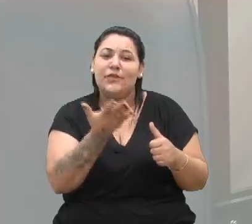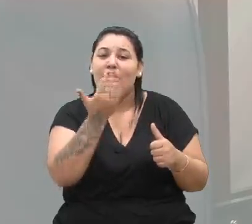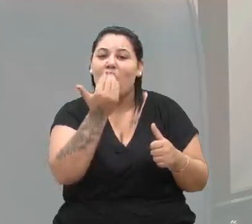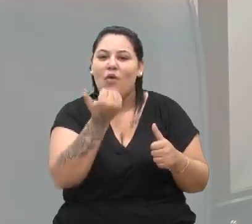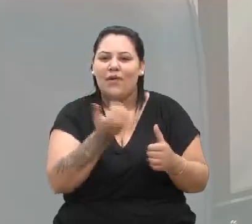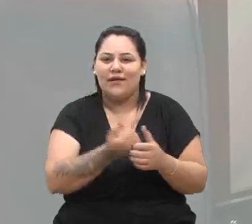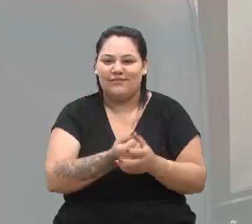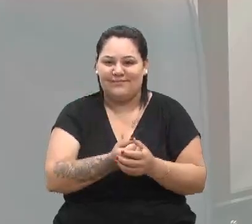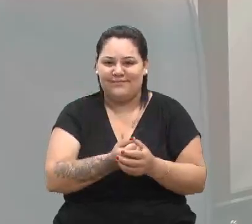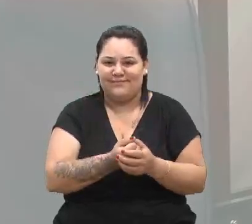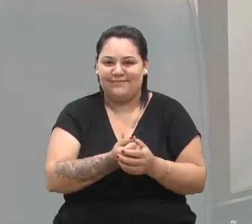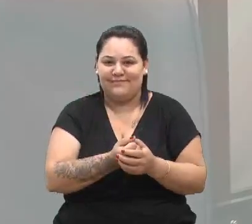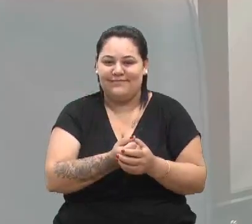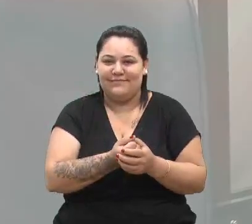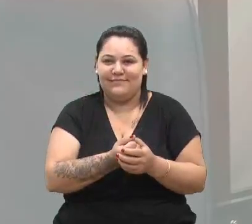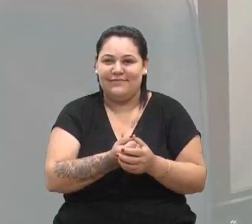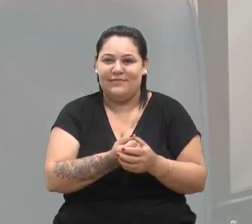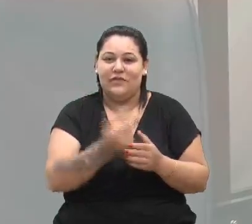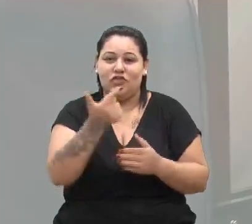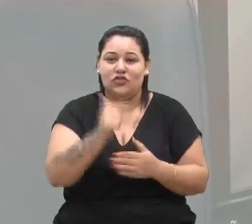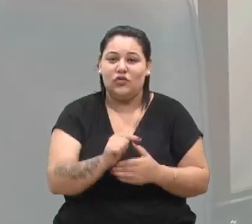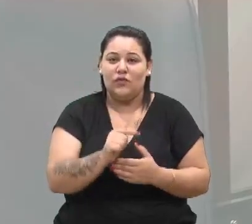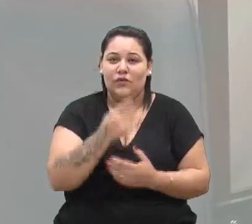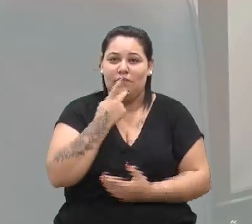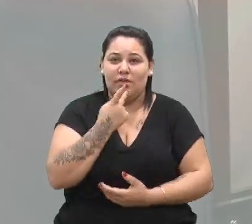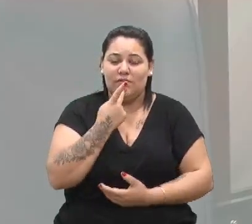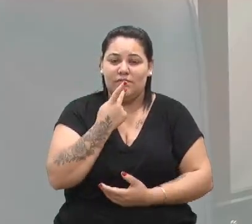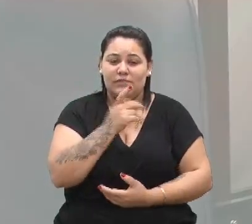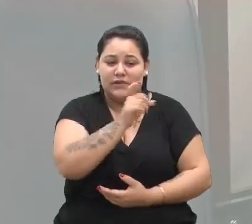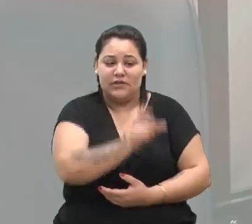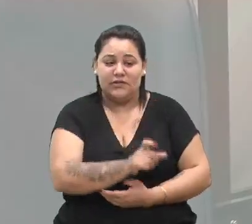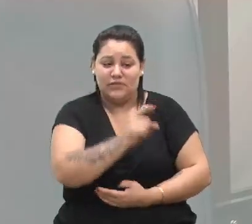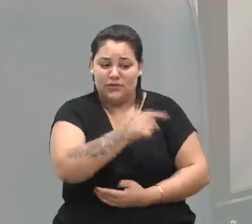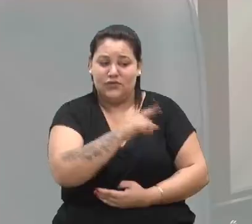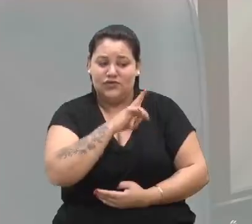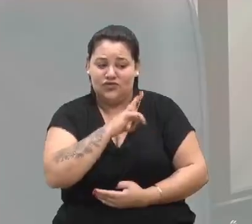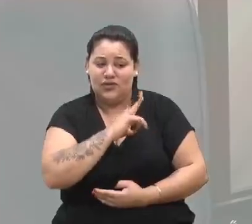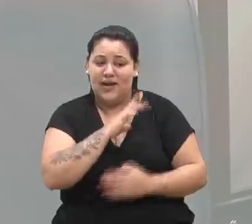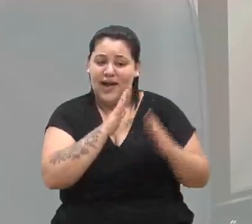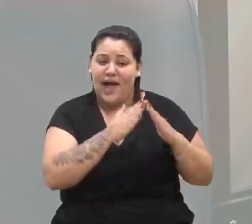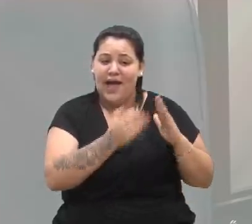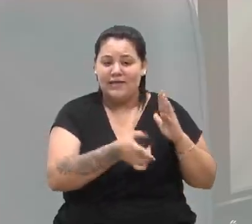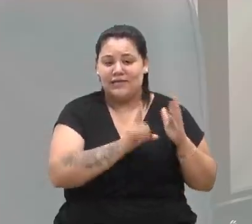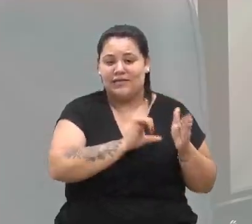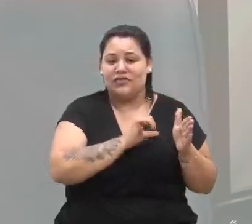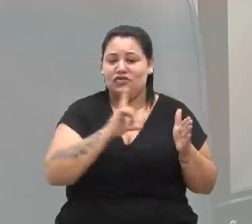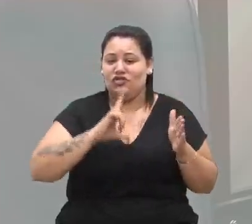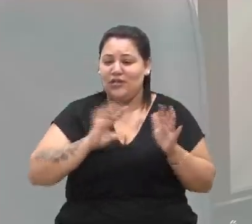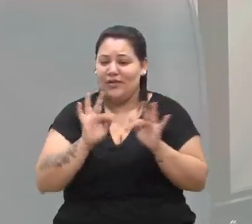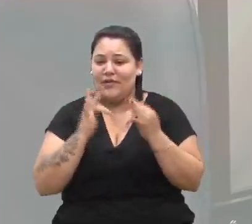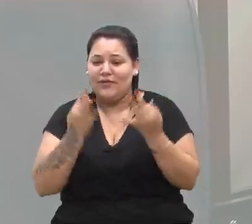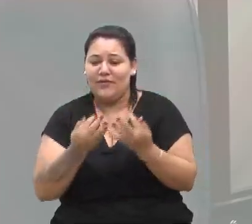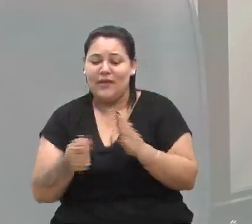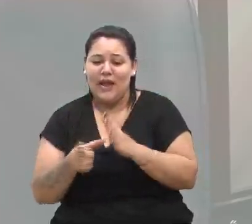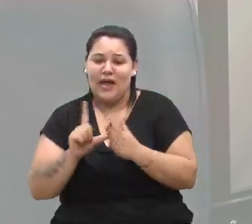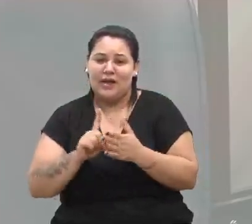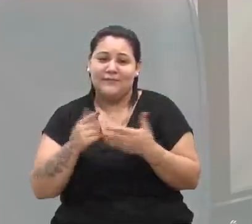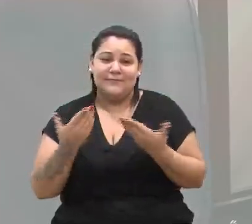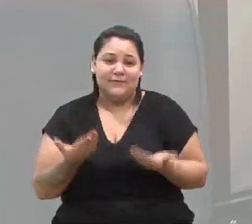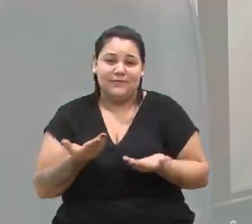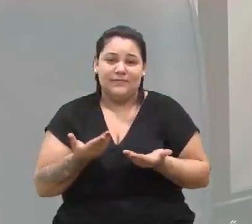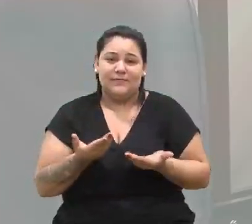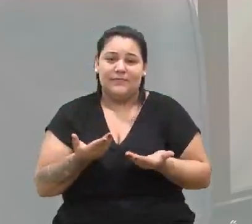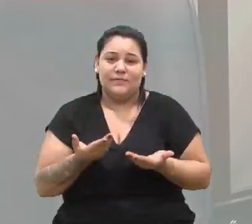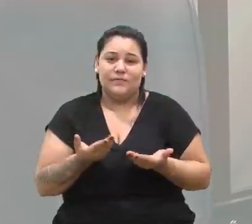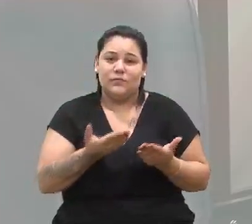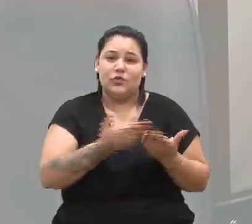de novo aquilo que o senhor falou. Será que essa pessoa tinha teto? Será que essa pessoa tinha uma família? Talvez